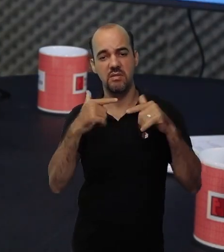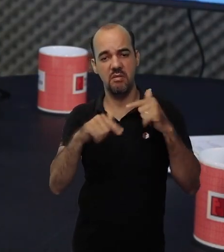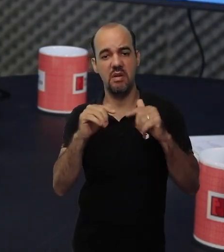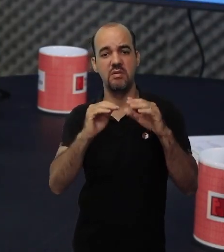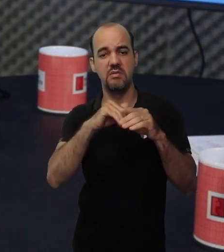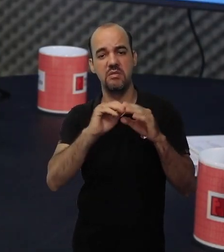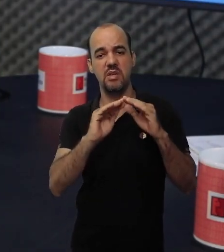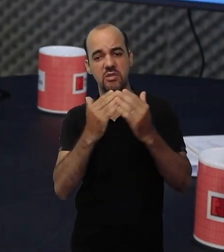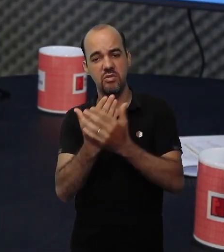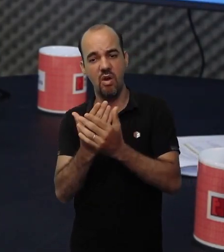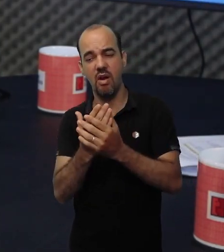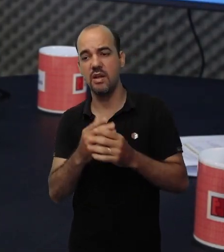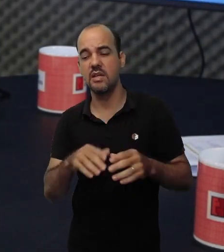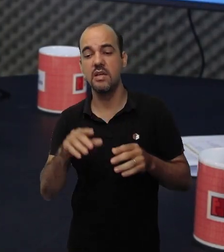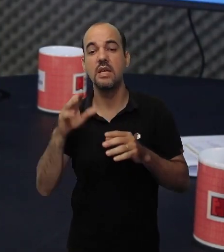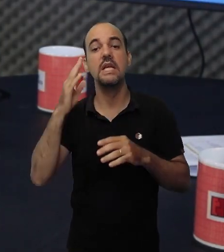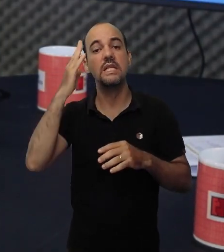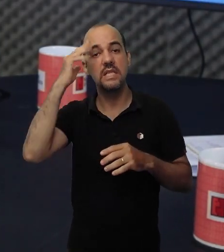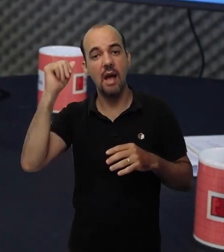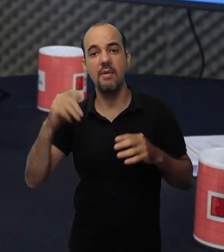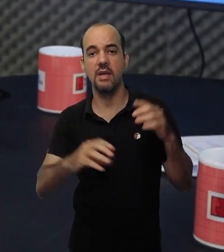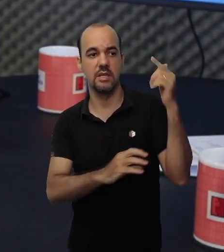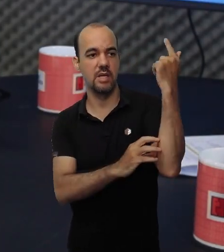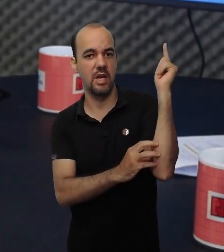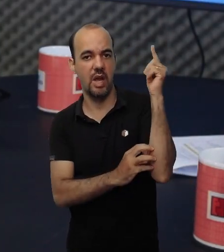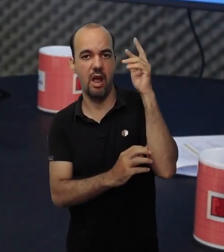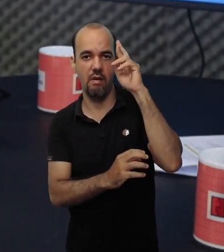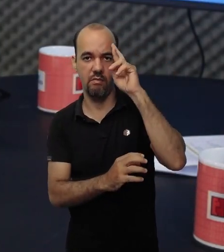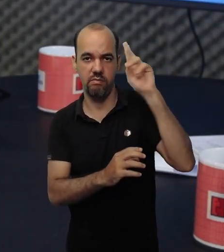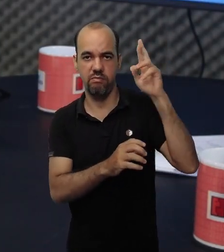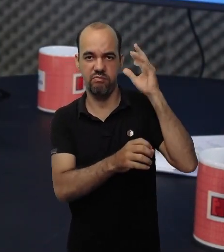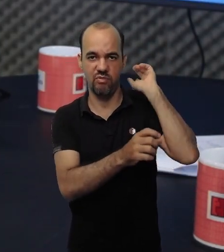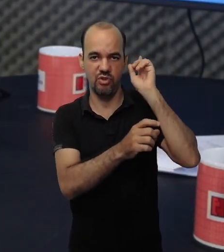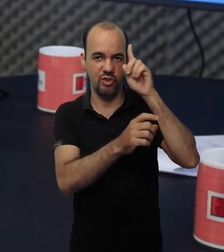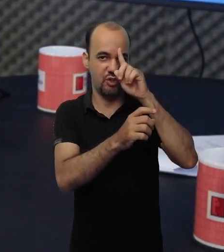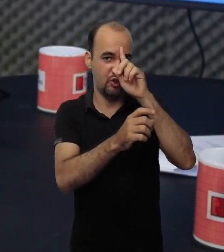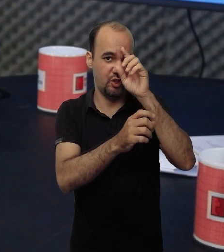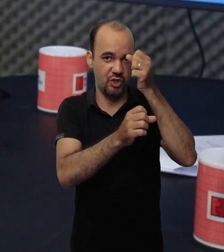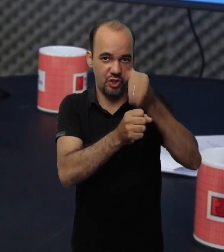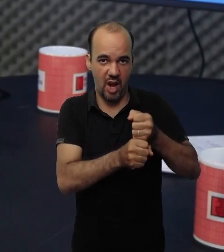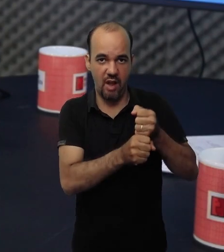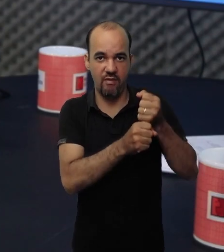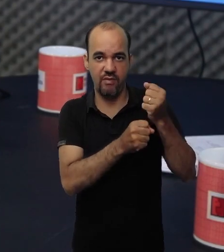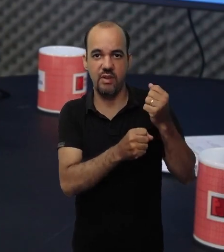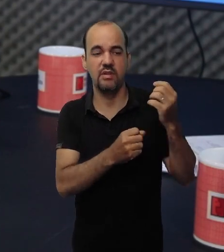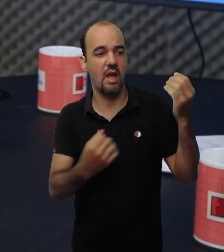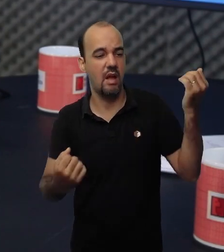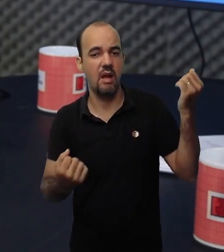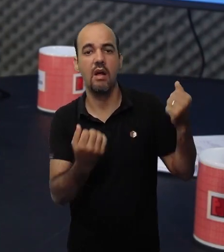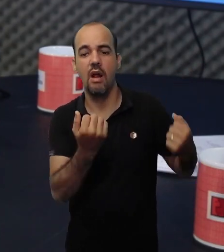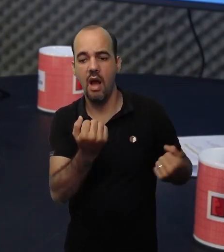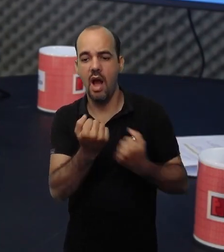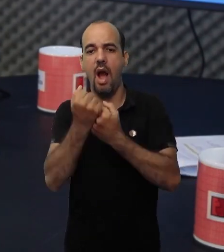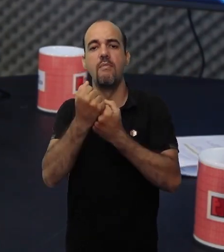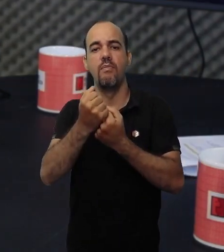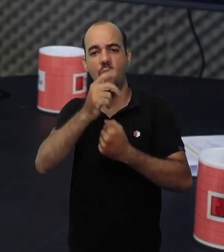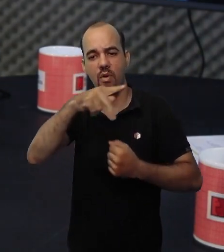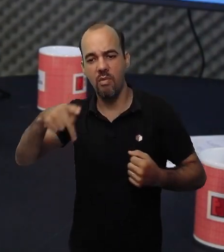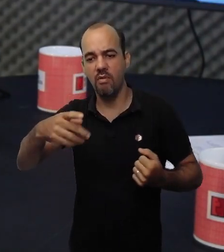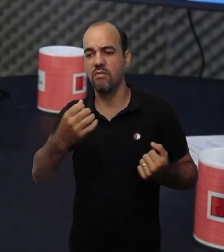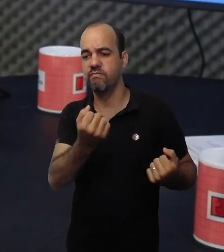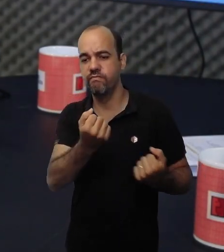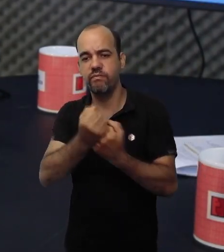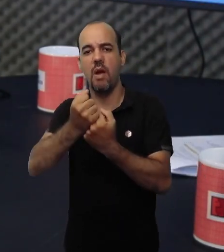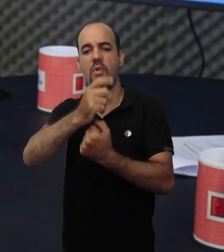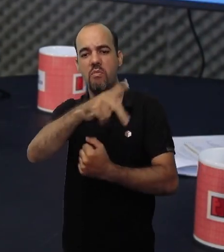que a GRE está olhando para as nossas práticas exitosas, está dando crédito para a gente, né? Falando, vai, faz, eu estou aqui, eu estou